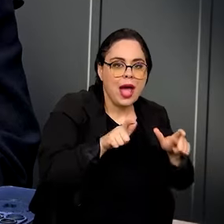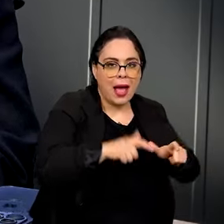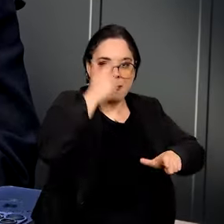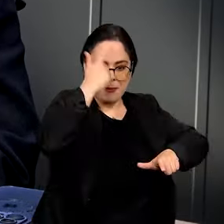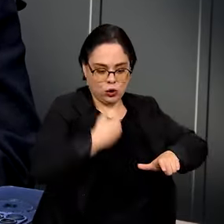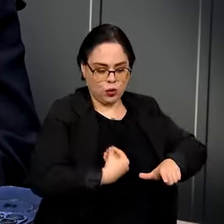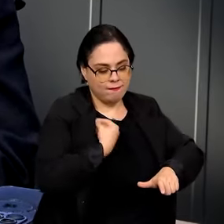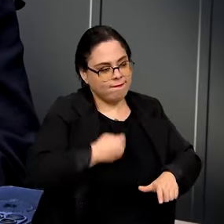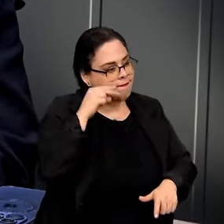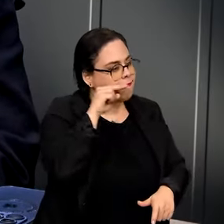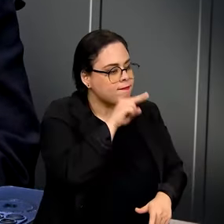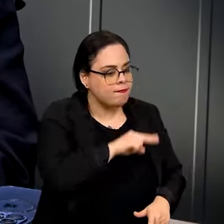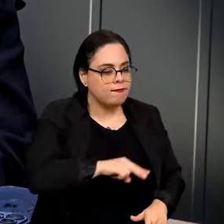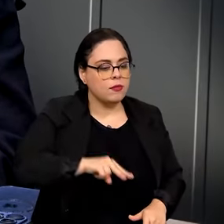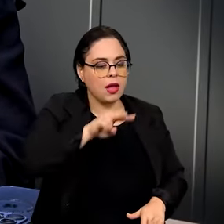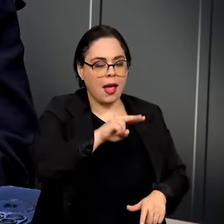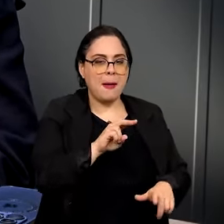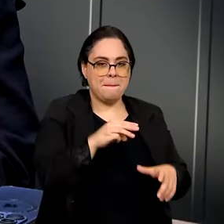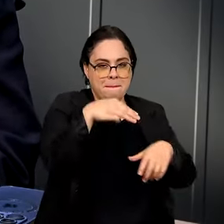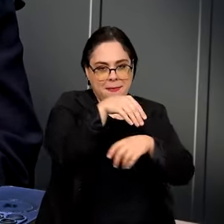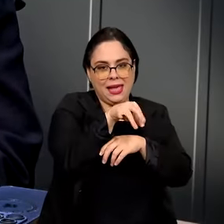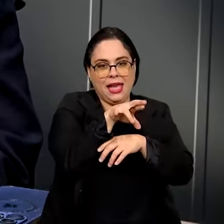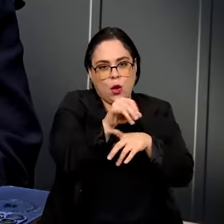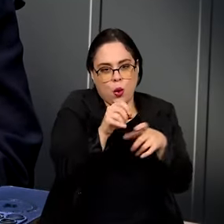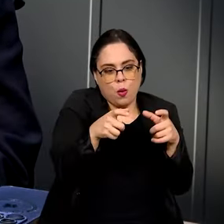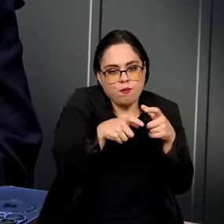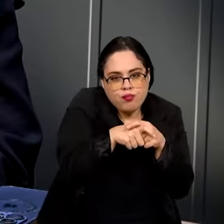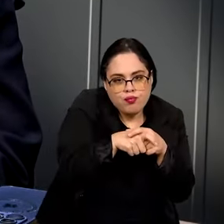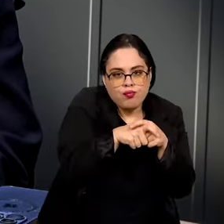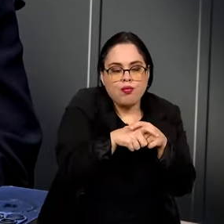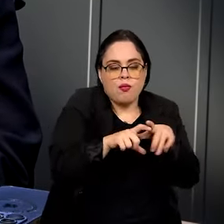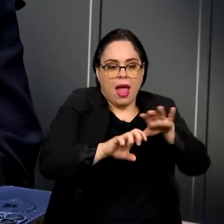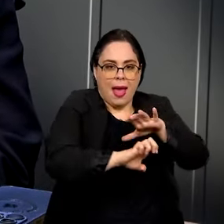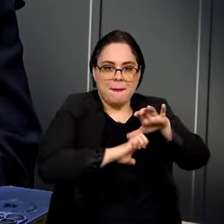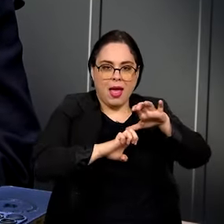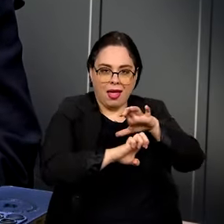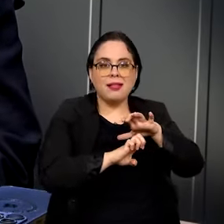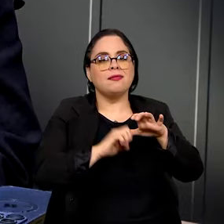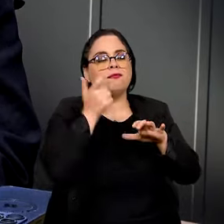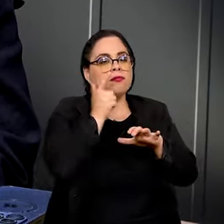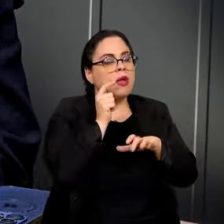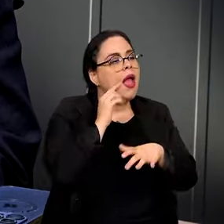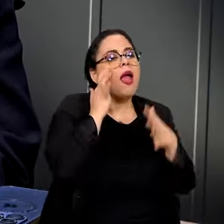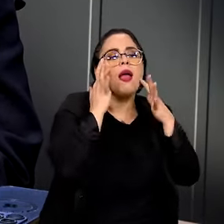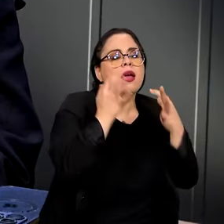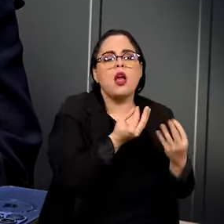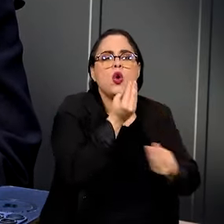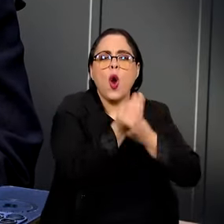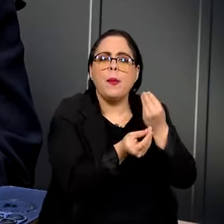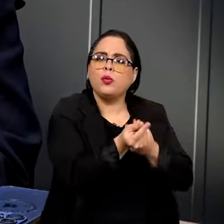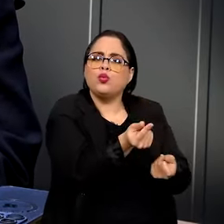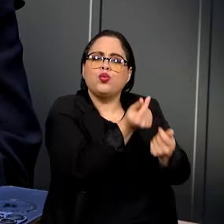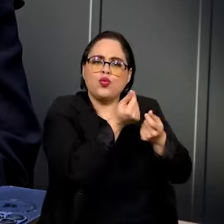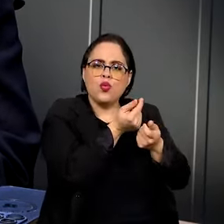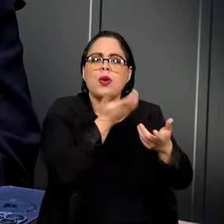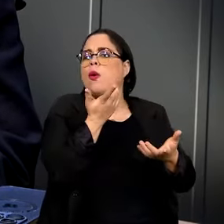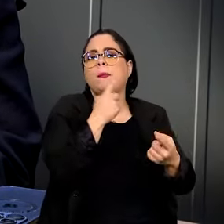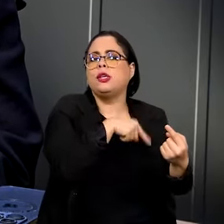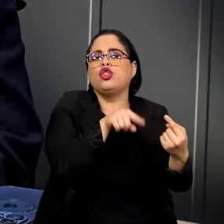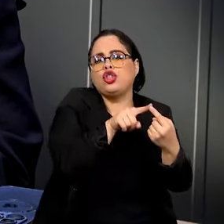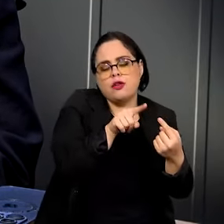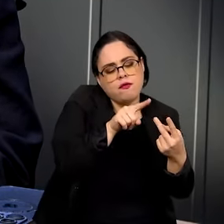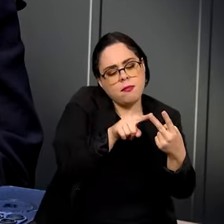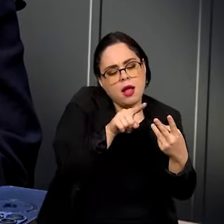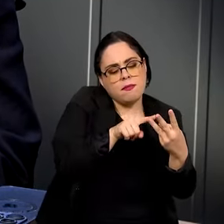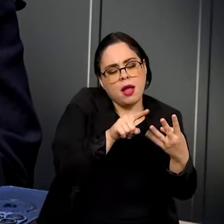está o empreendimento desse microempreendedor entender o que ele quer financiar